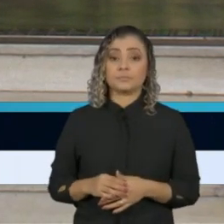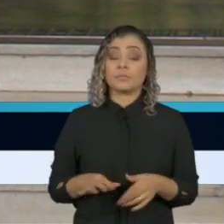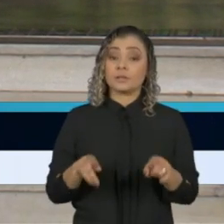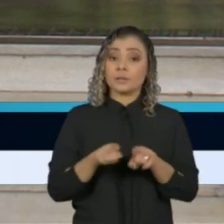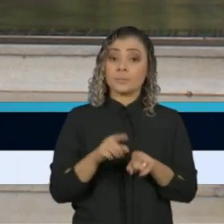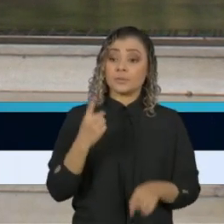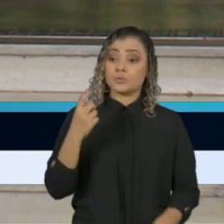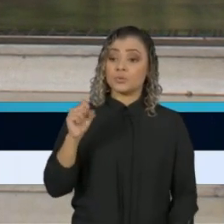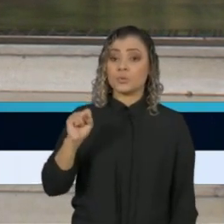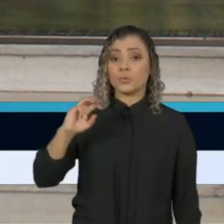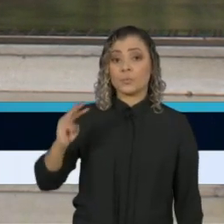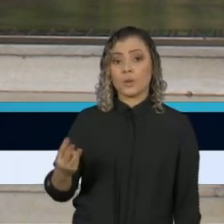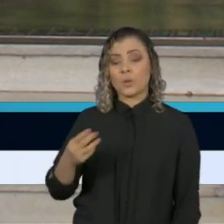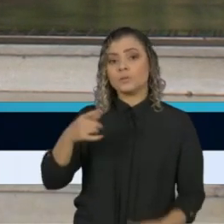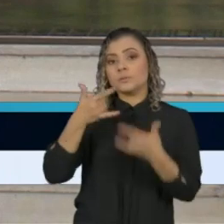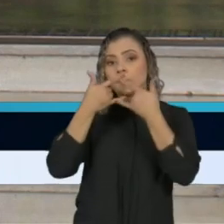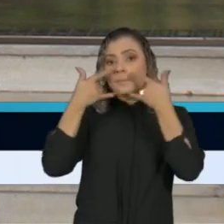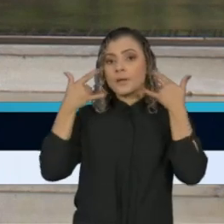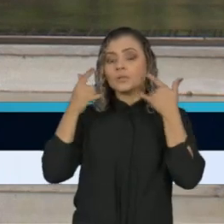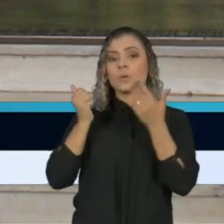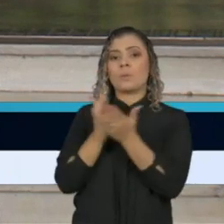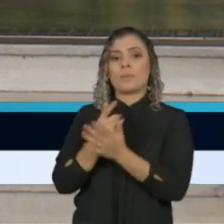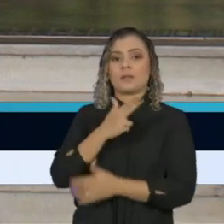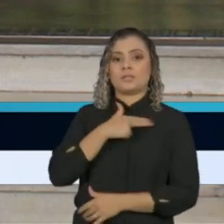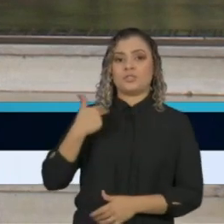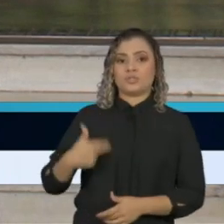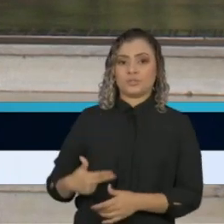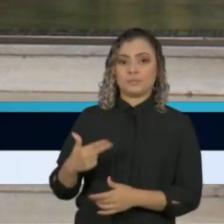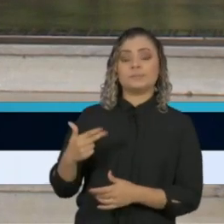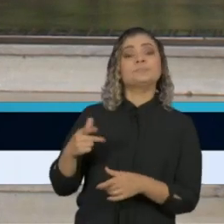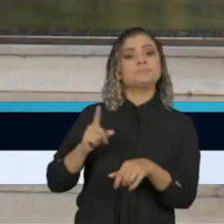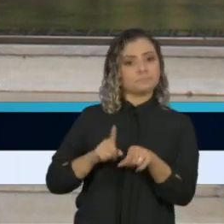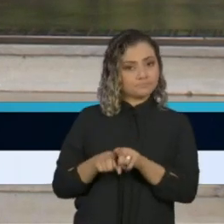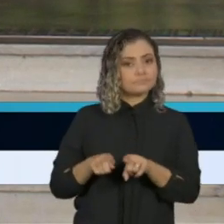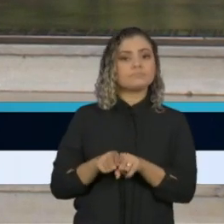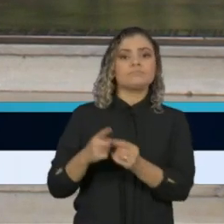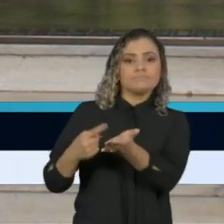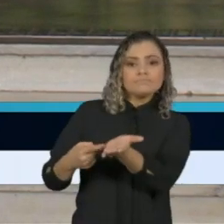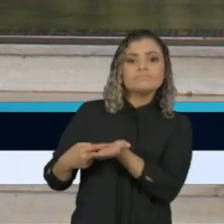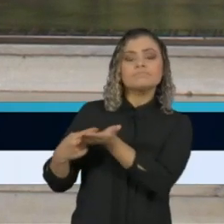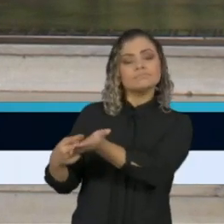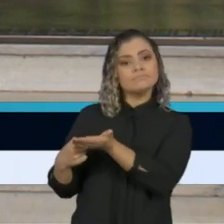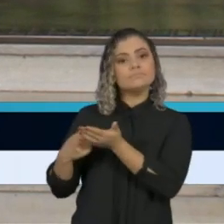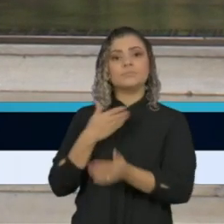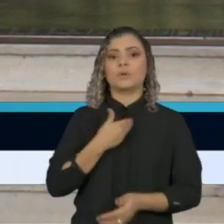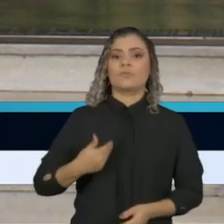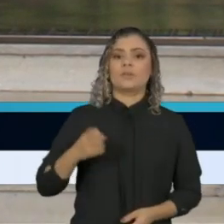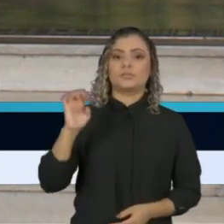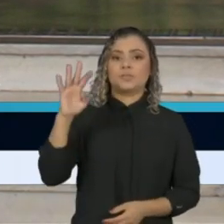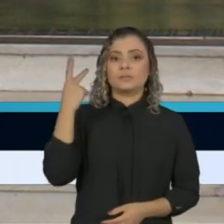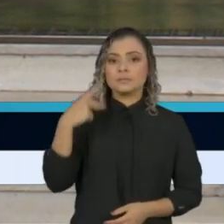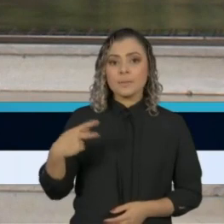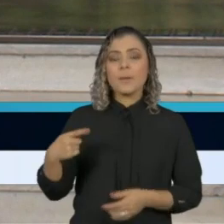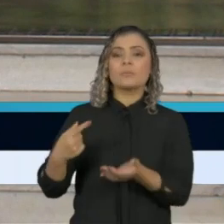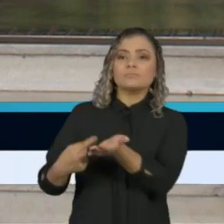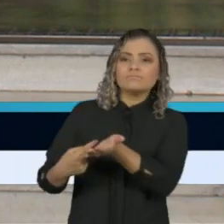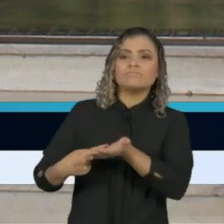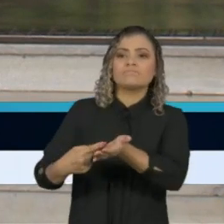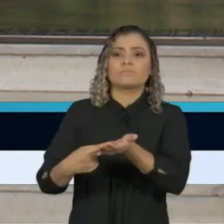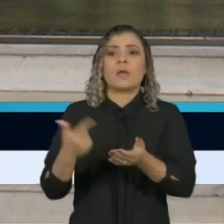Essas 18 milhões de máscaras foram compradas na China, também numa operação coordenada pelo Governo do Estado de São Paulo,